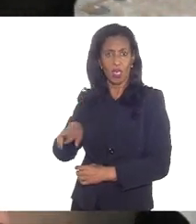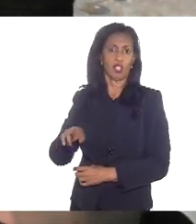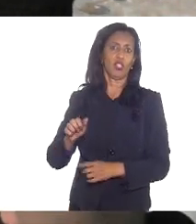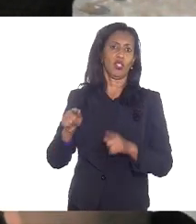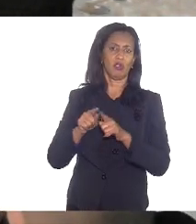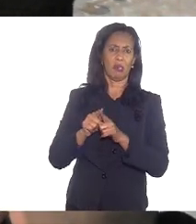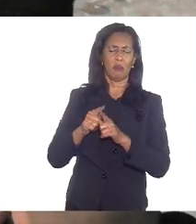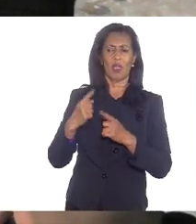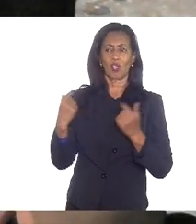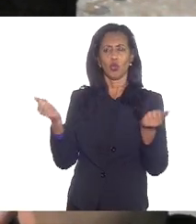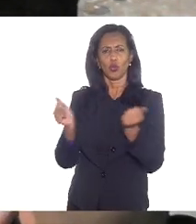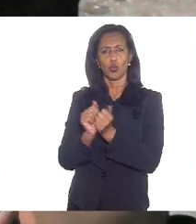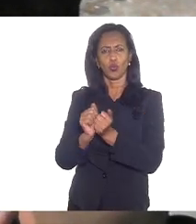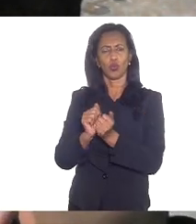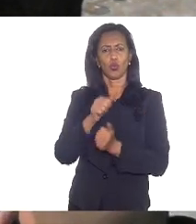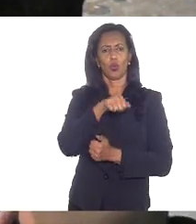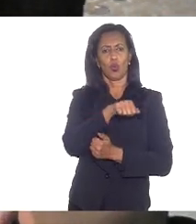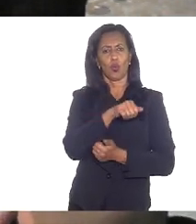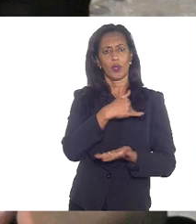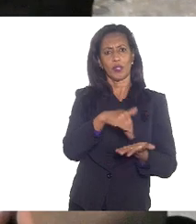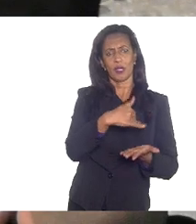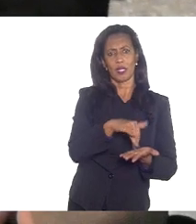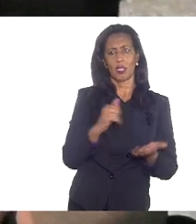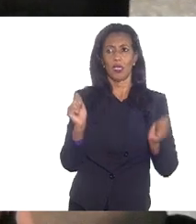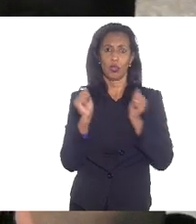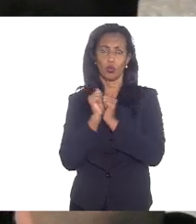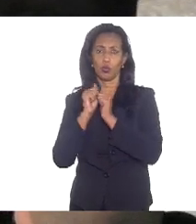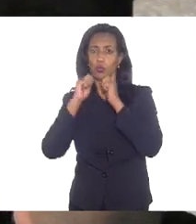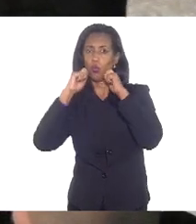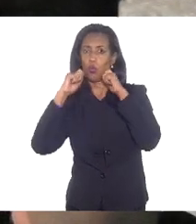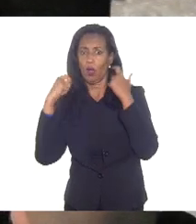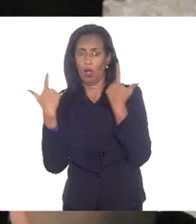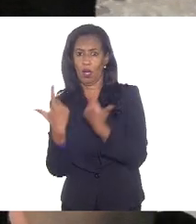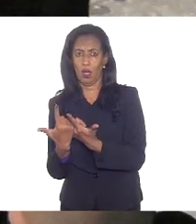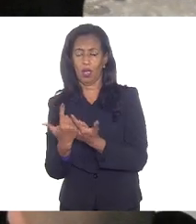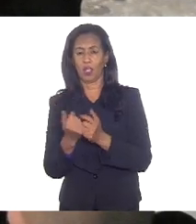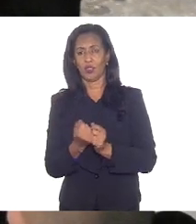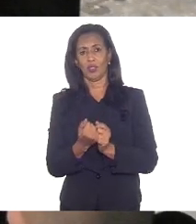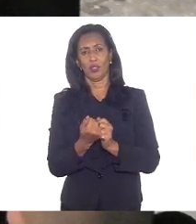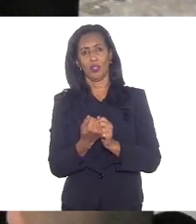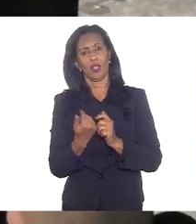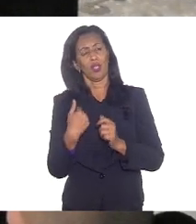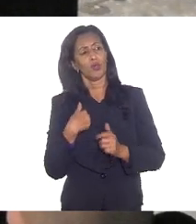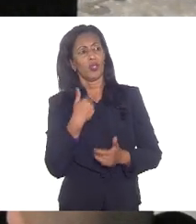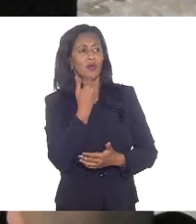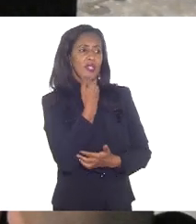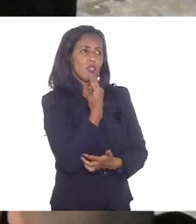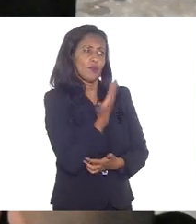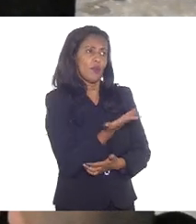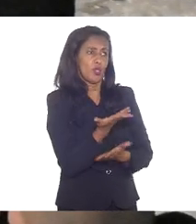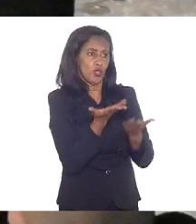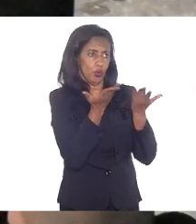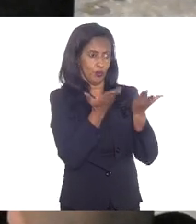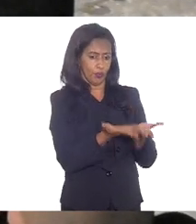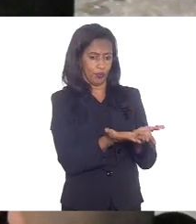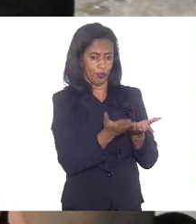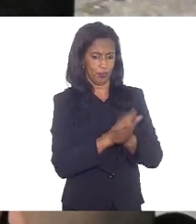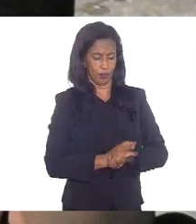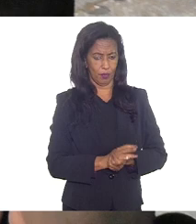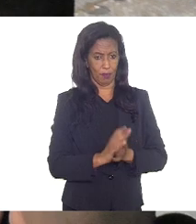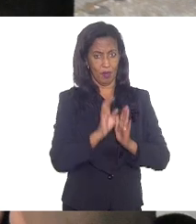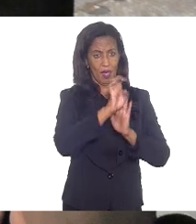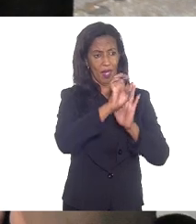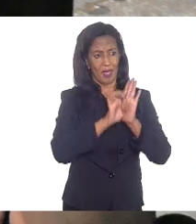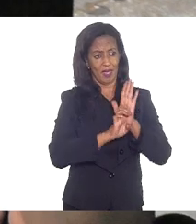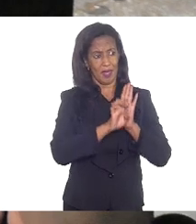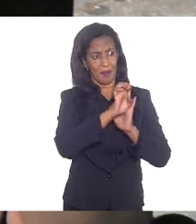o debate com a Secretaria e com a Casa. Eu queria inverter e fazer um pedido à Vossa Excelência. A emenda